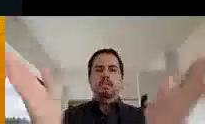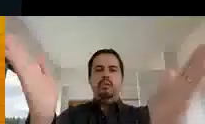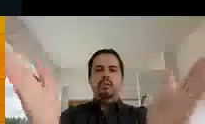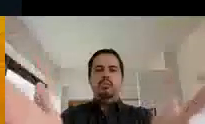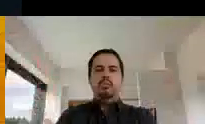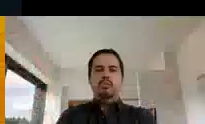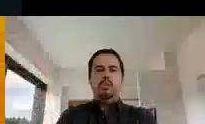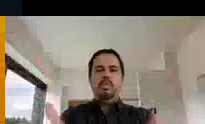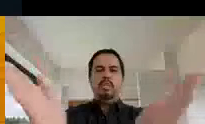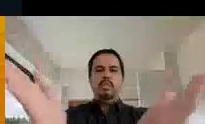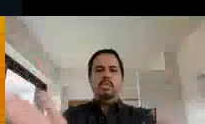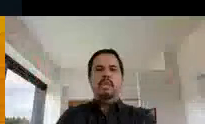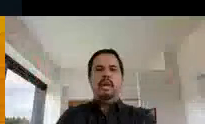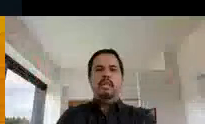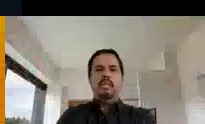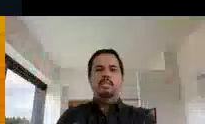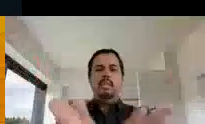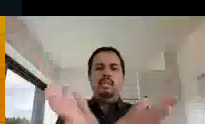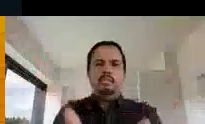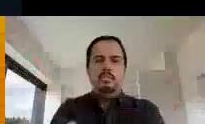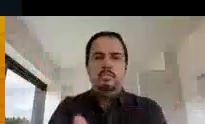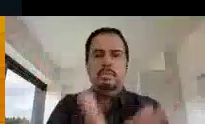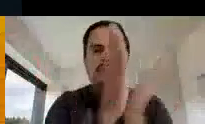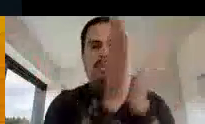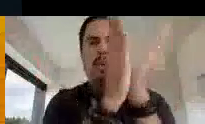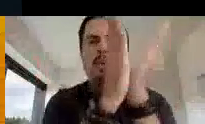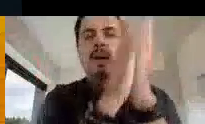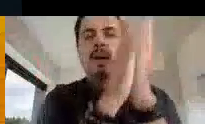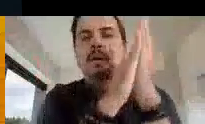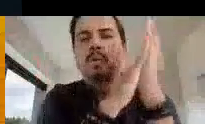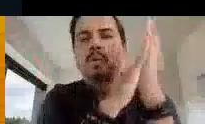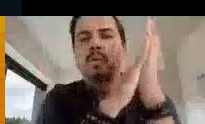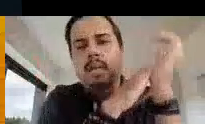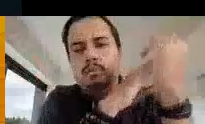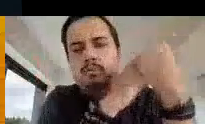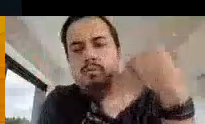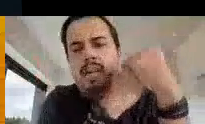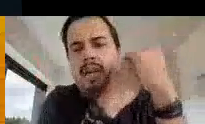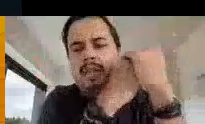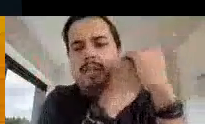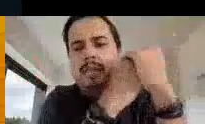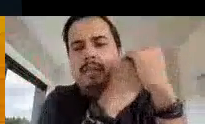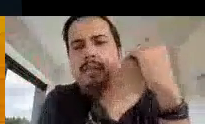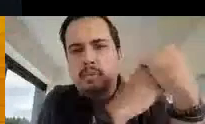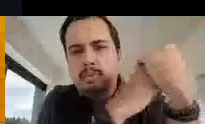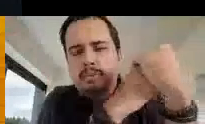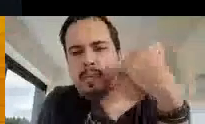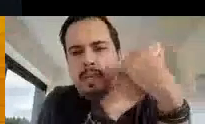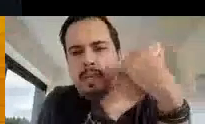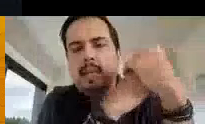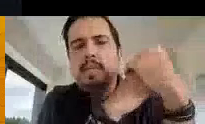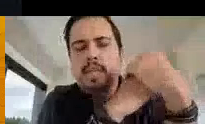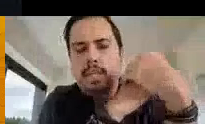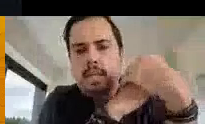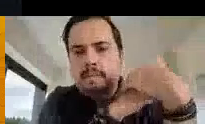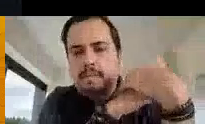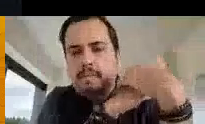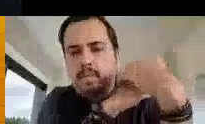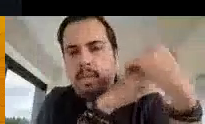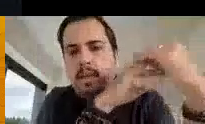digital, pessoal. Quem entrou nesse fluxo aqui, que está nessa mentalidade, está na transformação digital. O resto é adaptação,